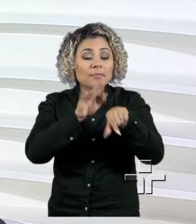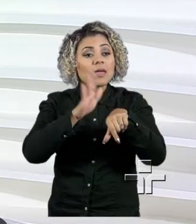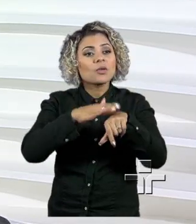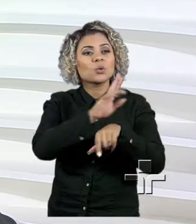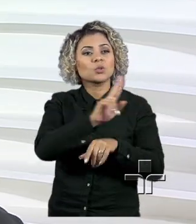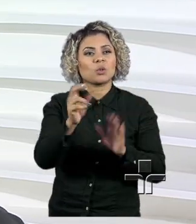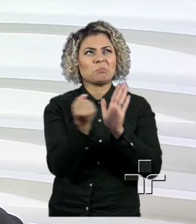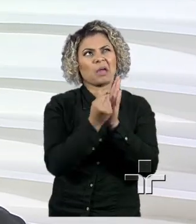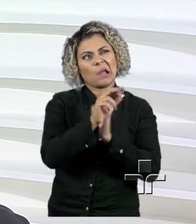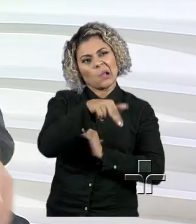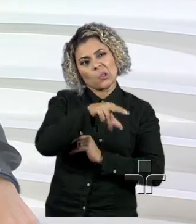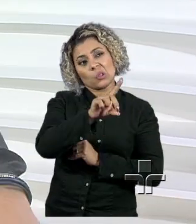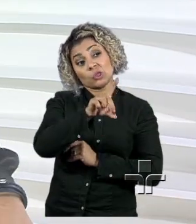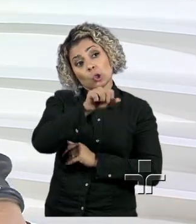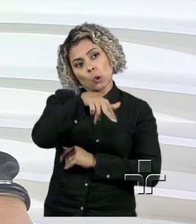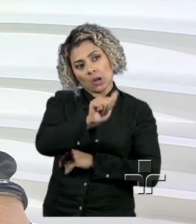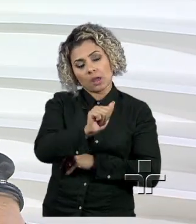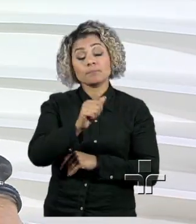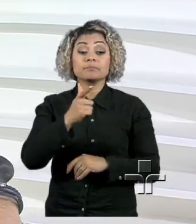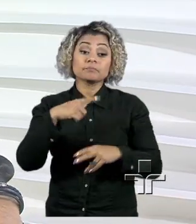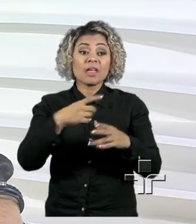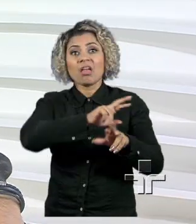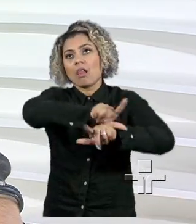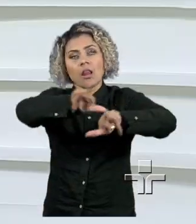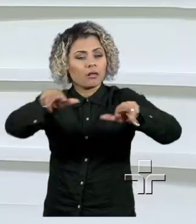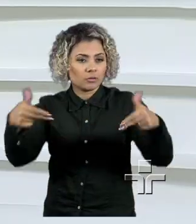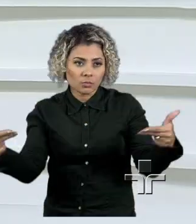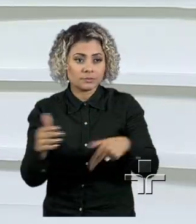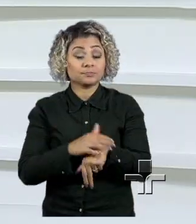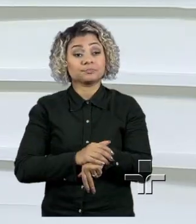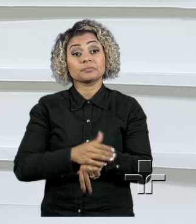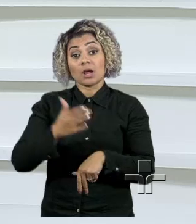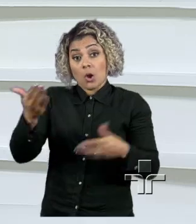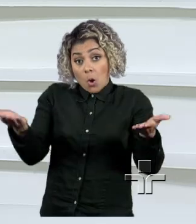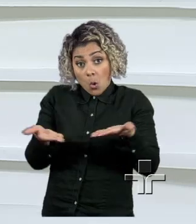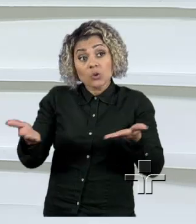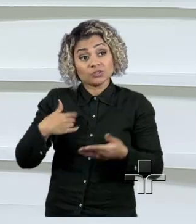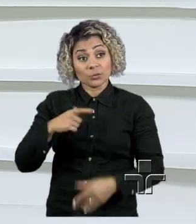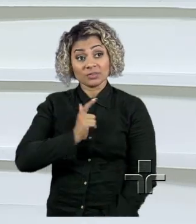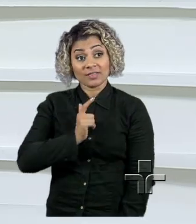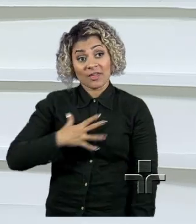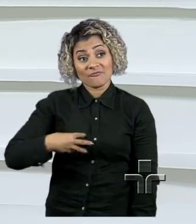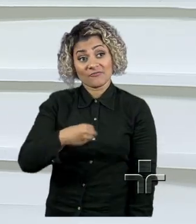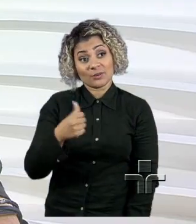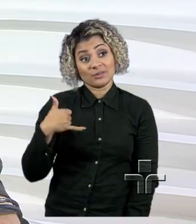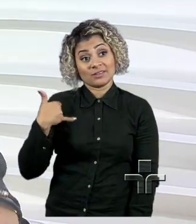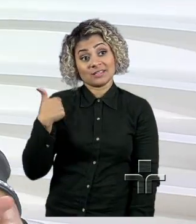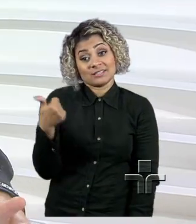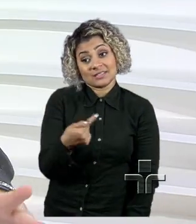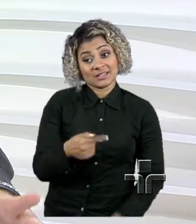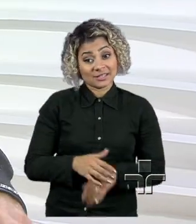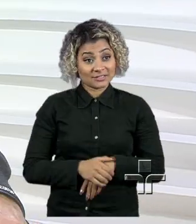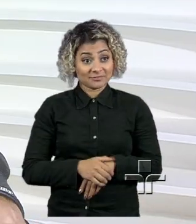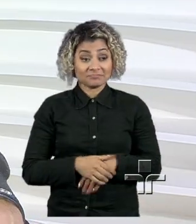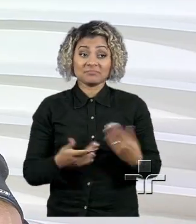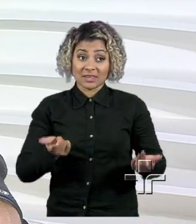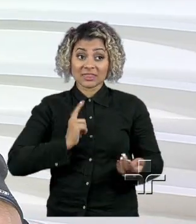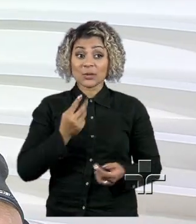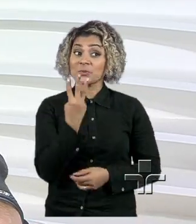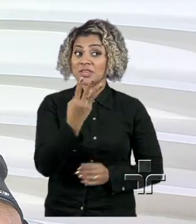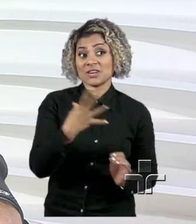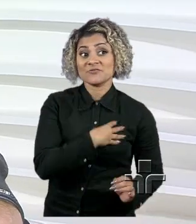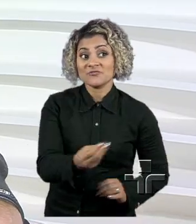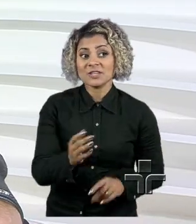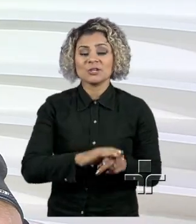Dona na época. Hoje em dia, Wilson, para responder a segunda parte da sua pergunta, eu tenho um filho de 17 anos, né, que acabou um dos 3 filhos,